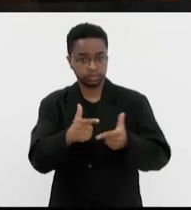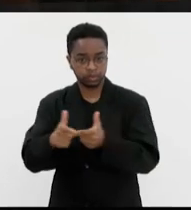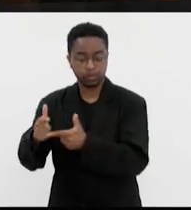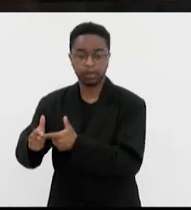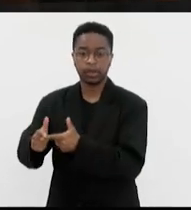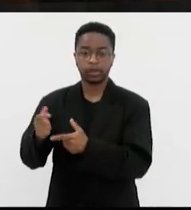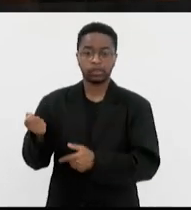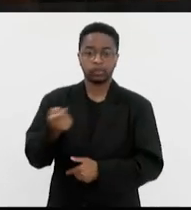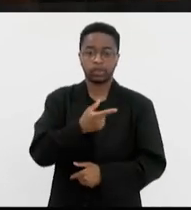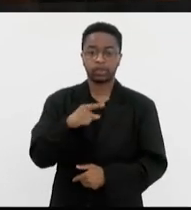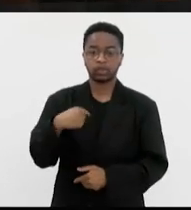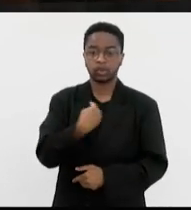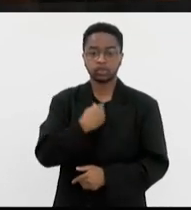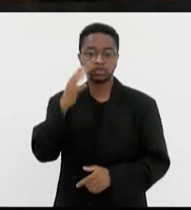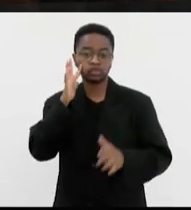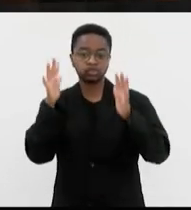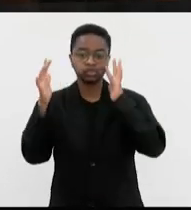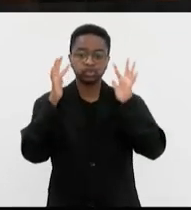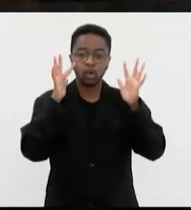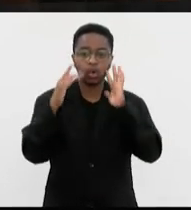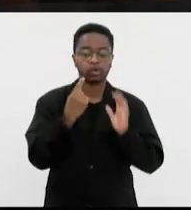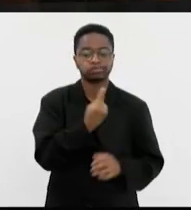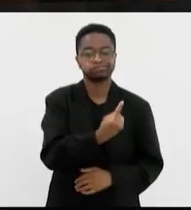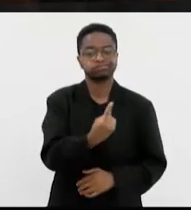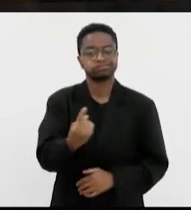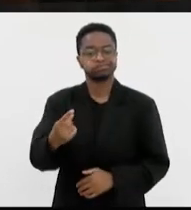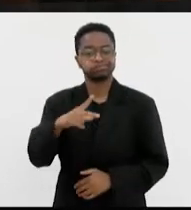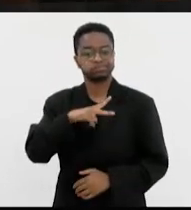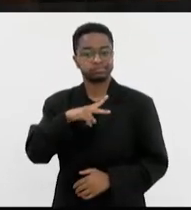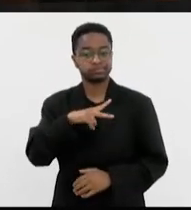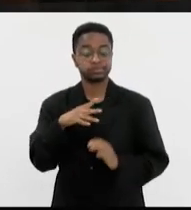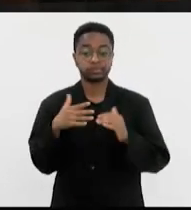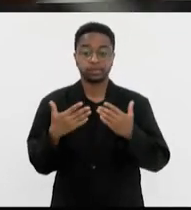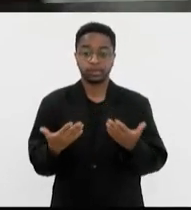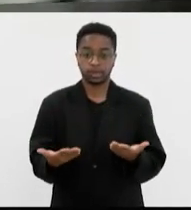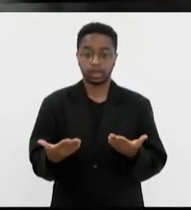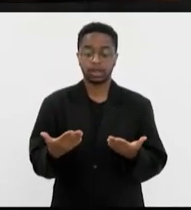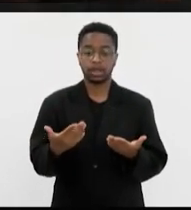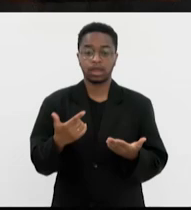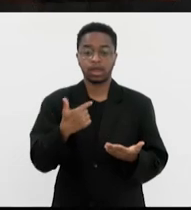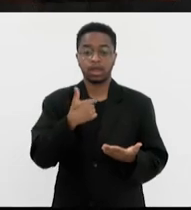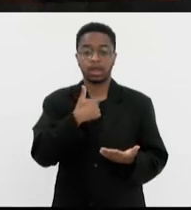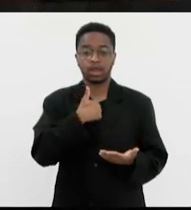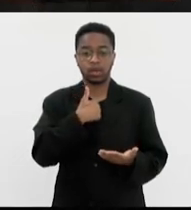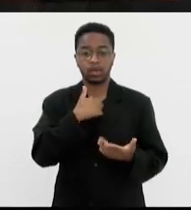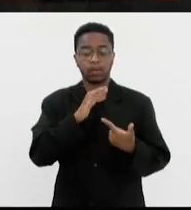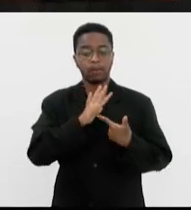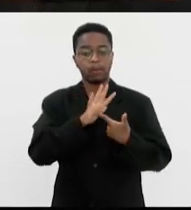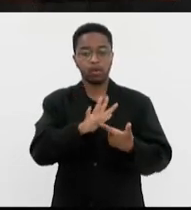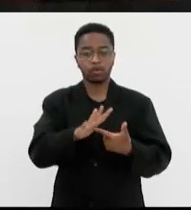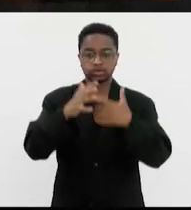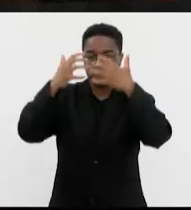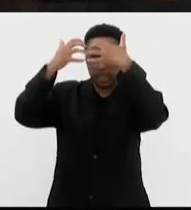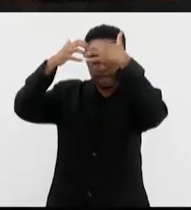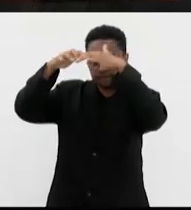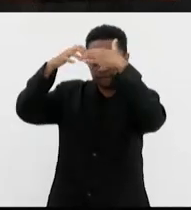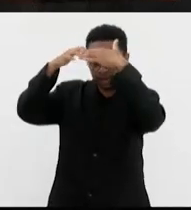pequenos sonhos individuais. Então, eu estou trazendo aqui essa reflexão,